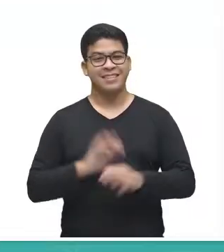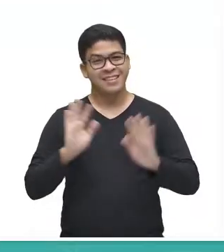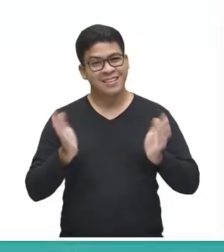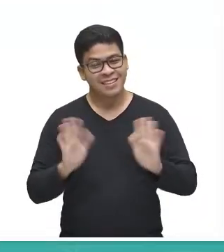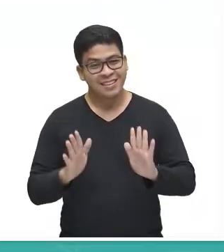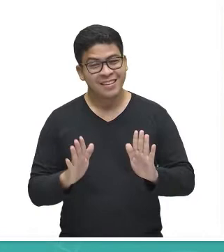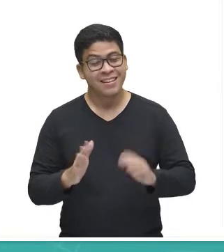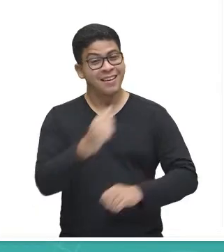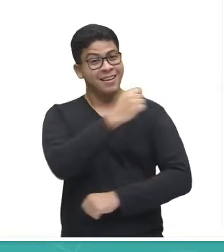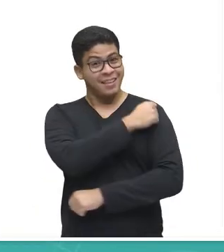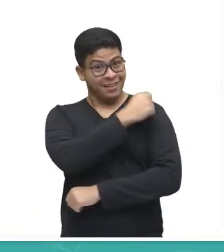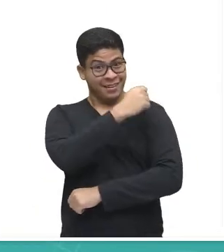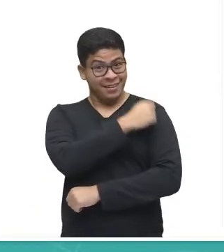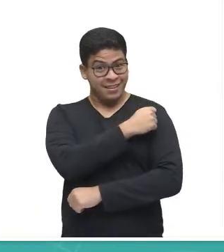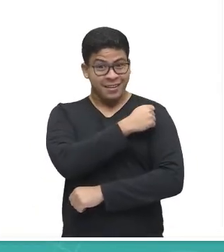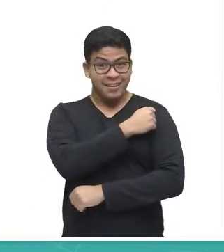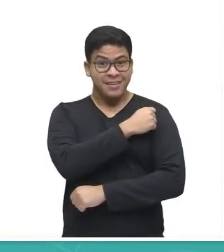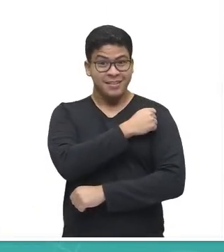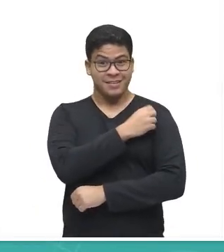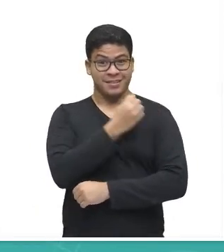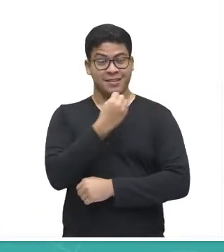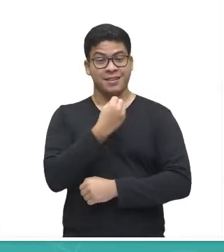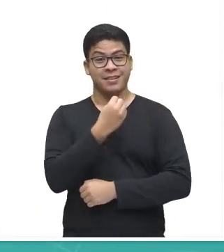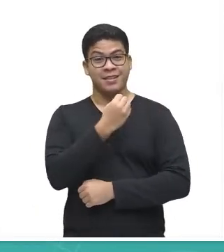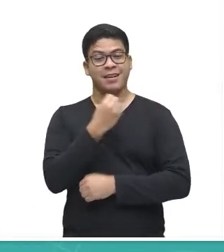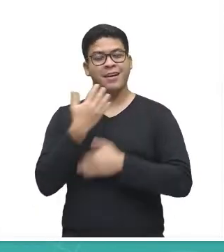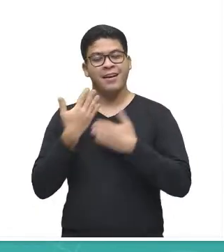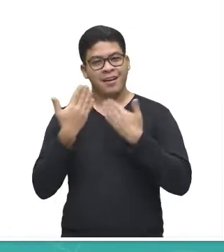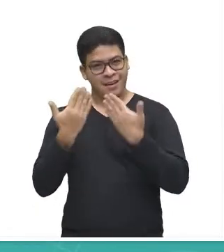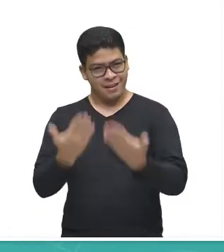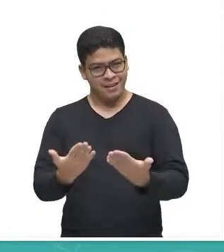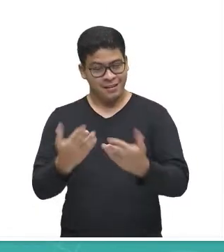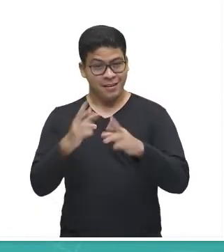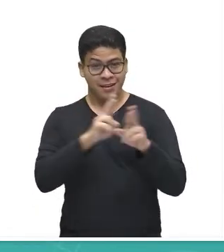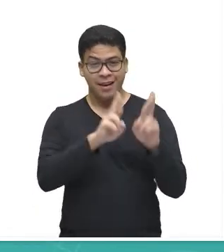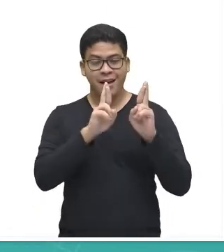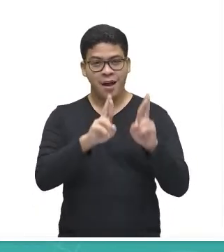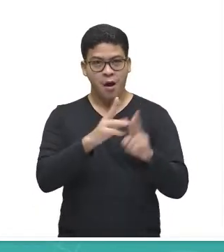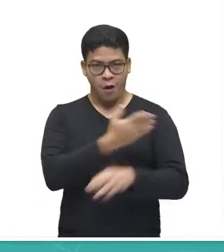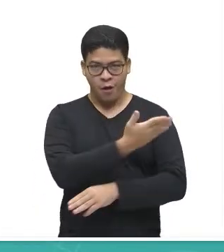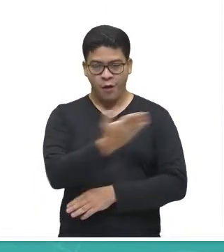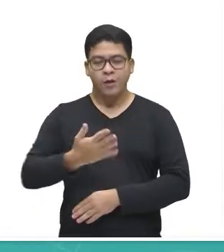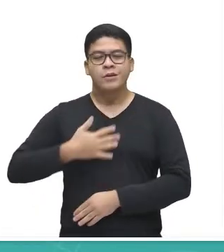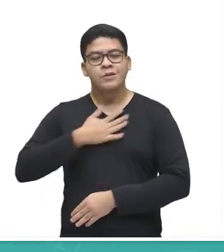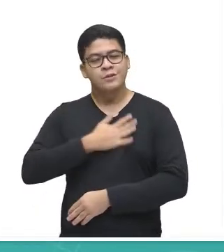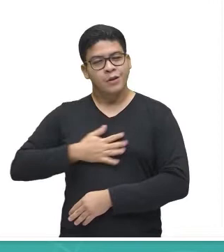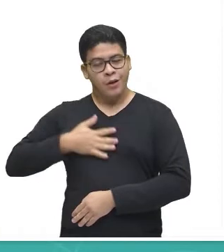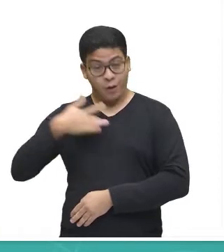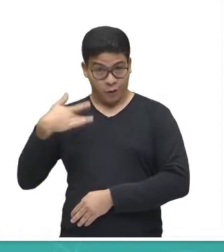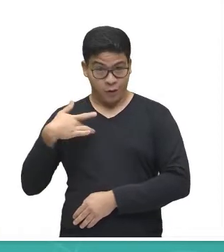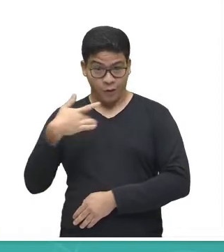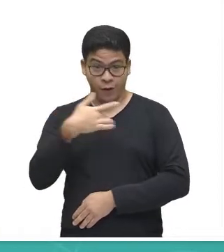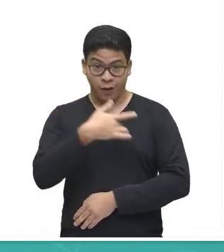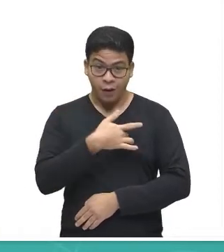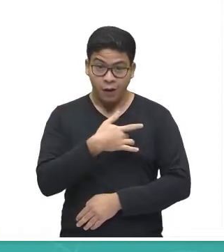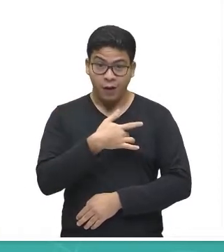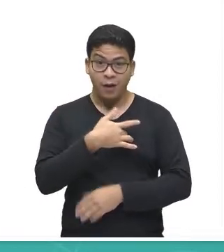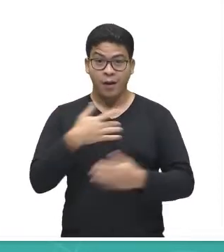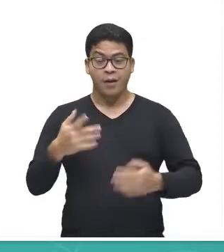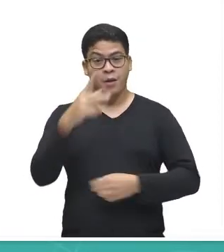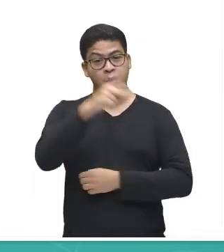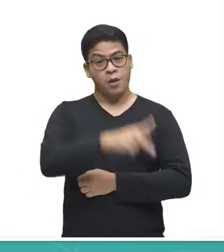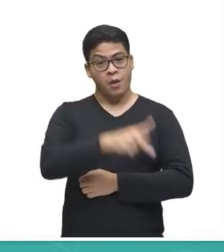Olá, alunos! Eu almejo que todos estejam bem de saúde. Eu sou